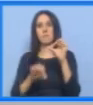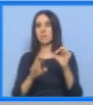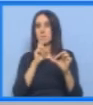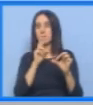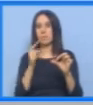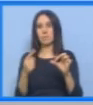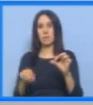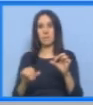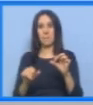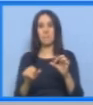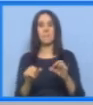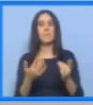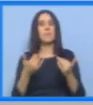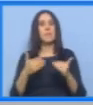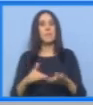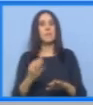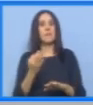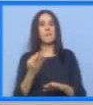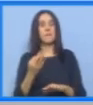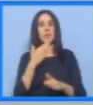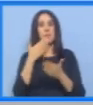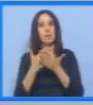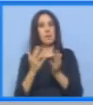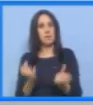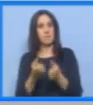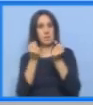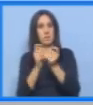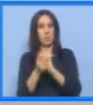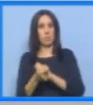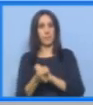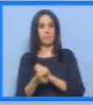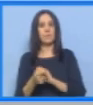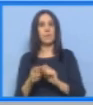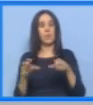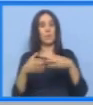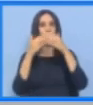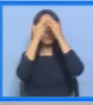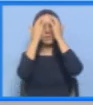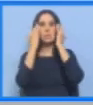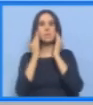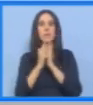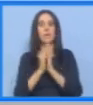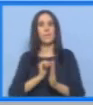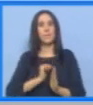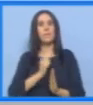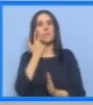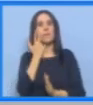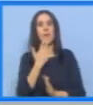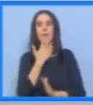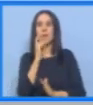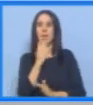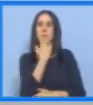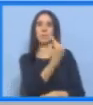Fátima, mas também no sentido da reparação. A vivência da nossa congregação é a vivência de cada uma de